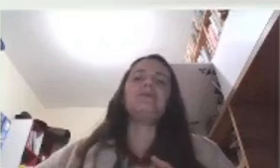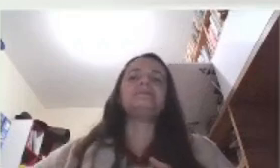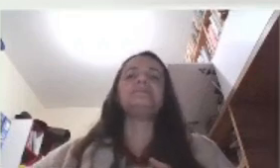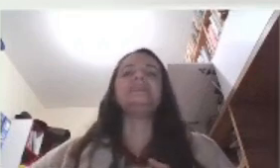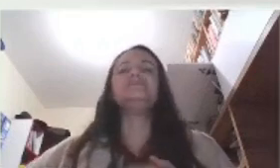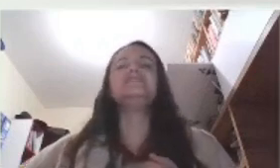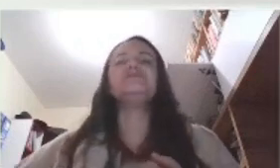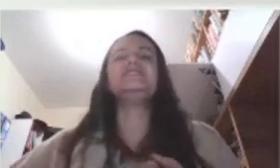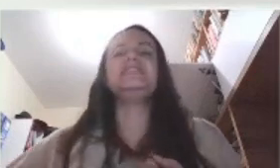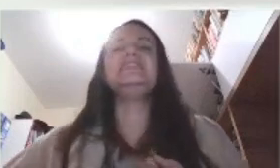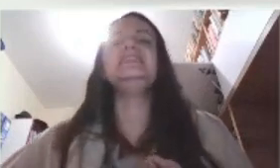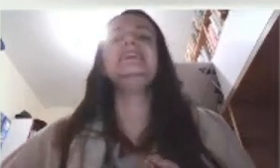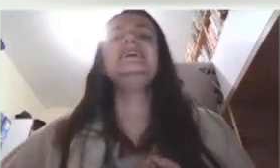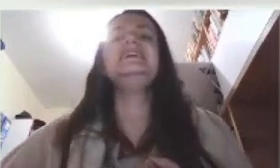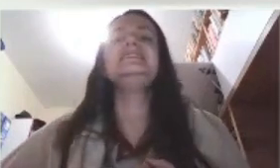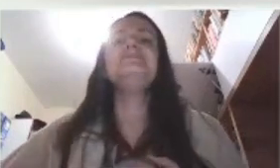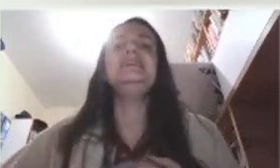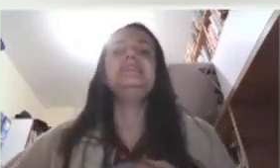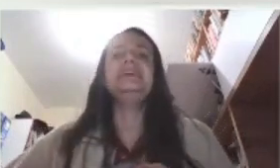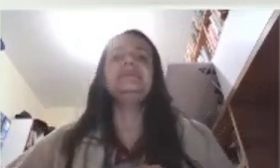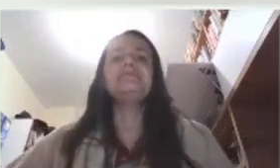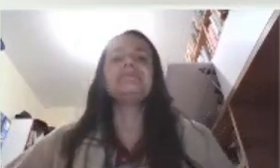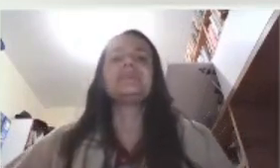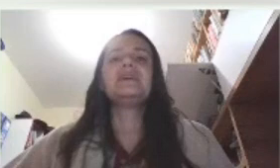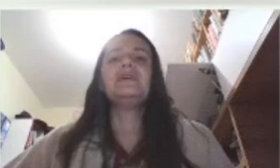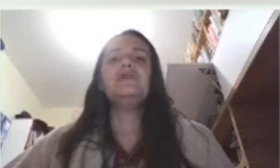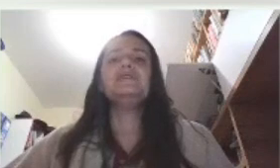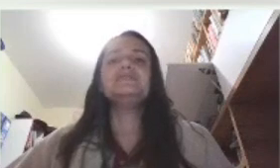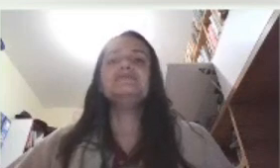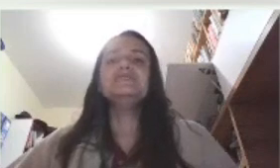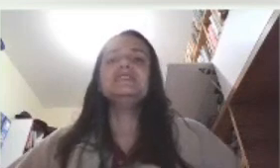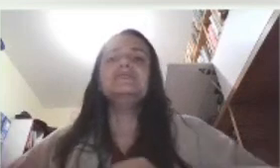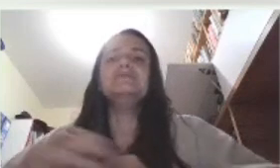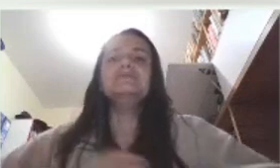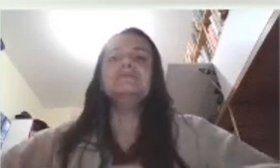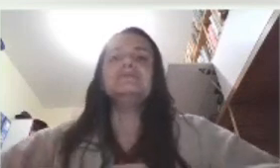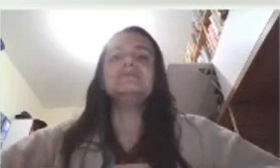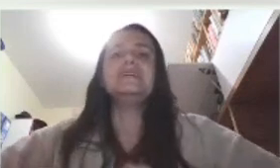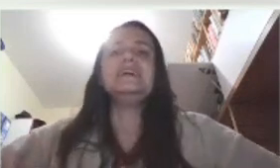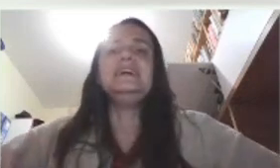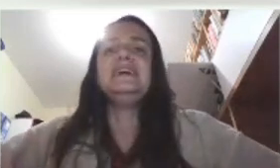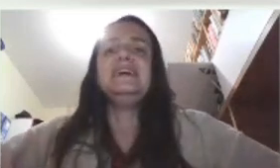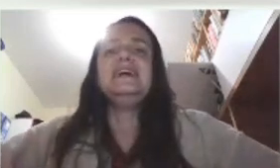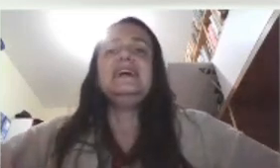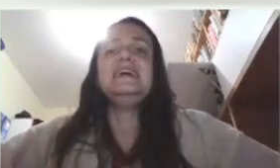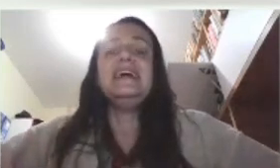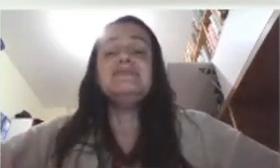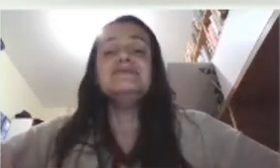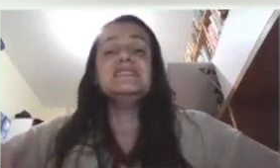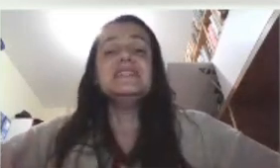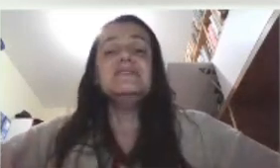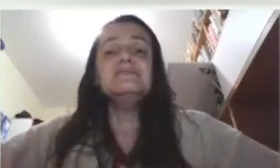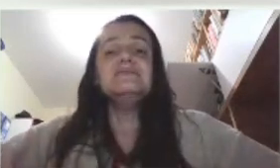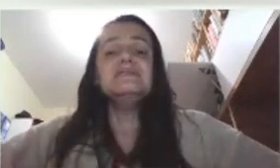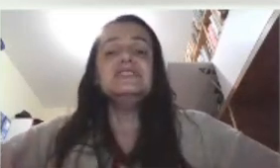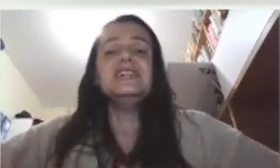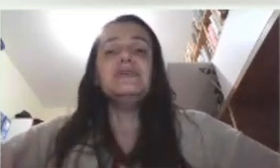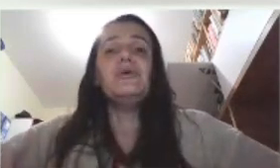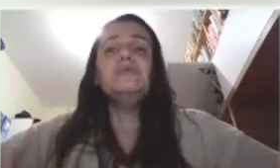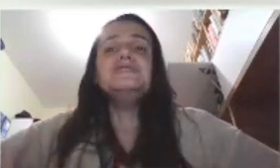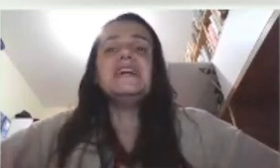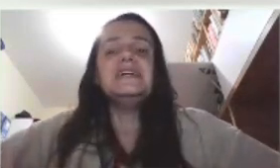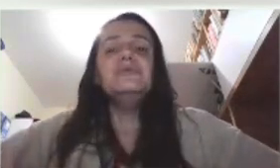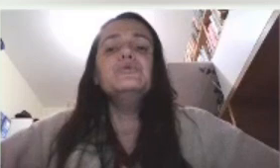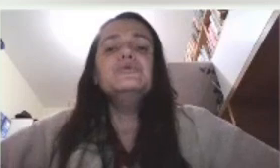Bom, mas a ocitocina também tem outra função, né? Que é a função